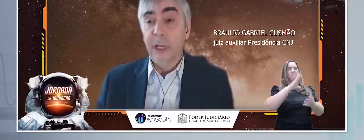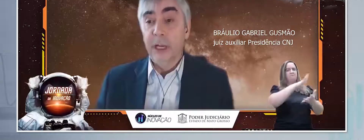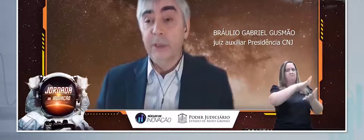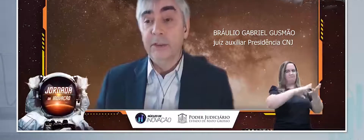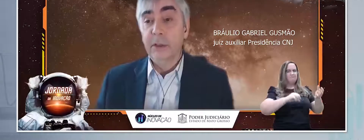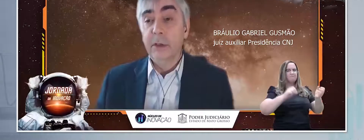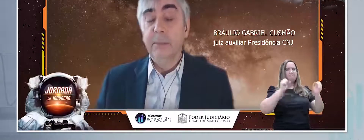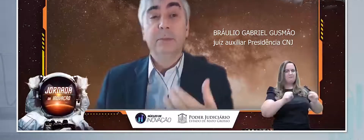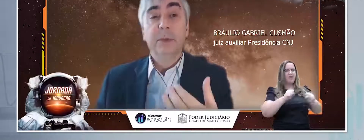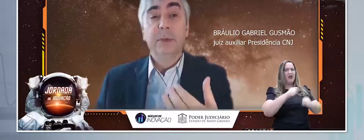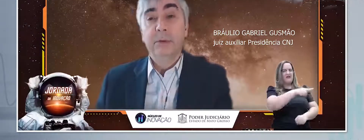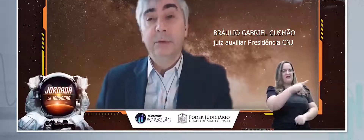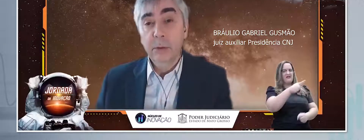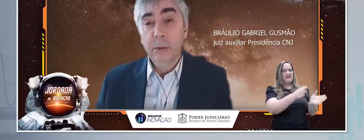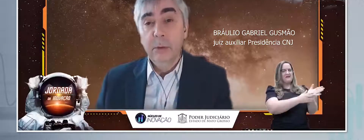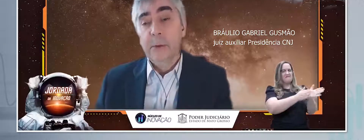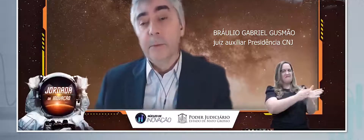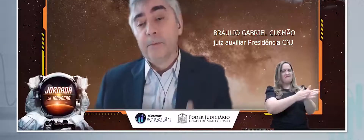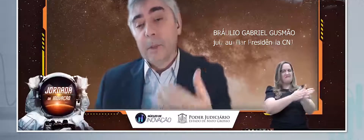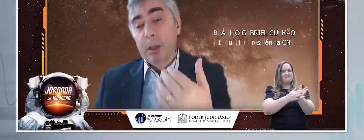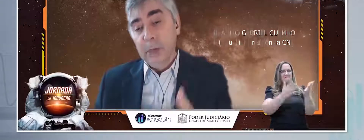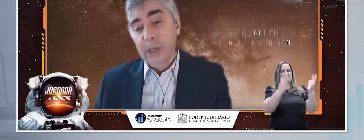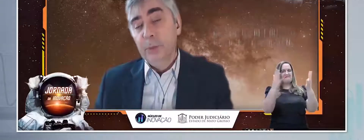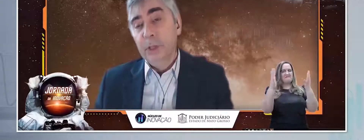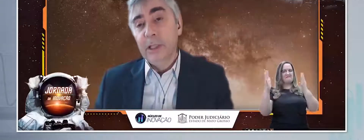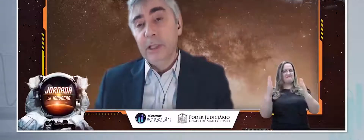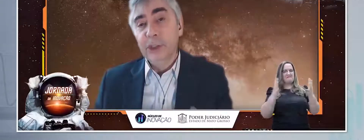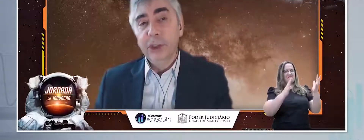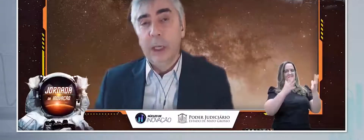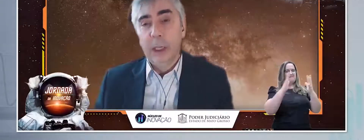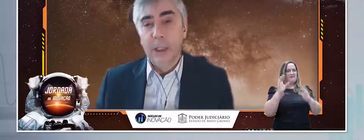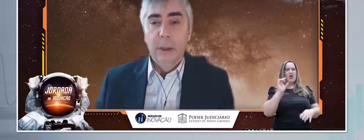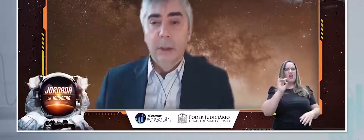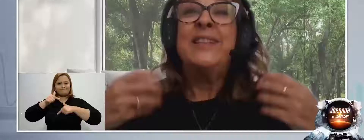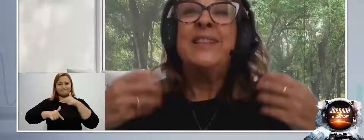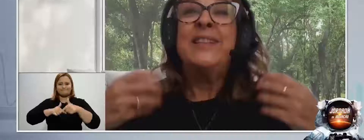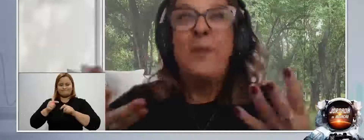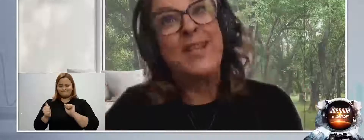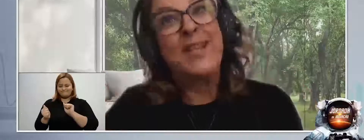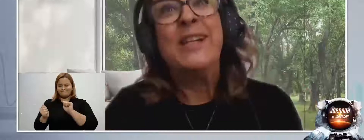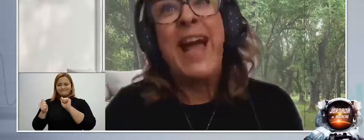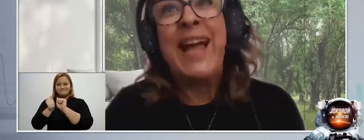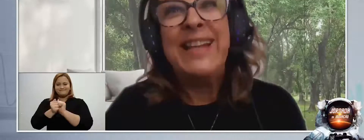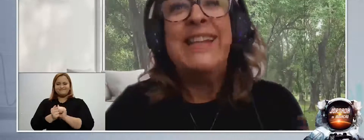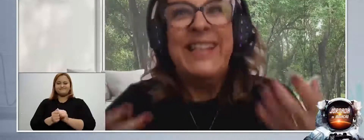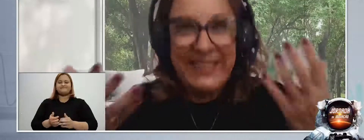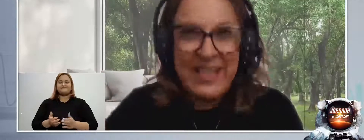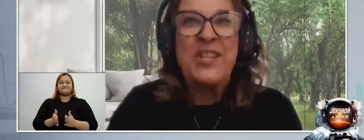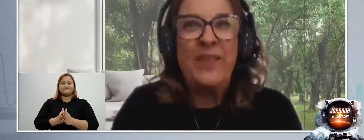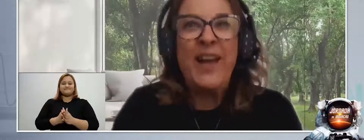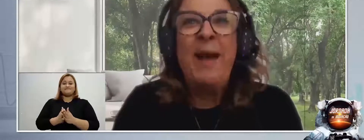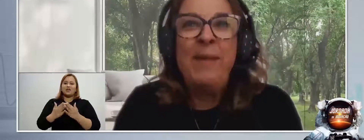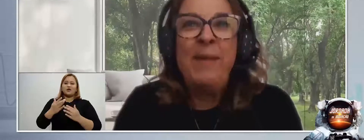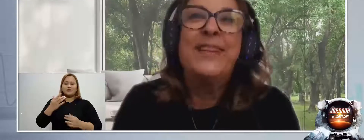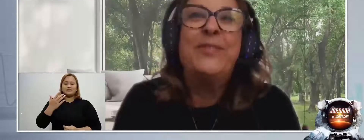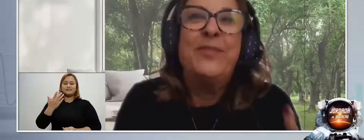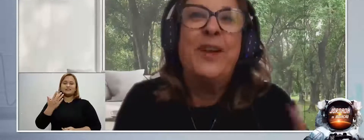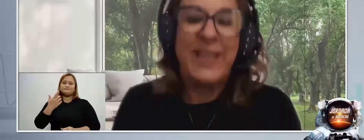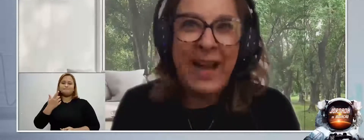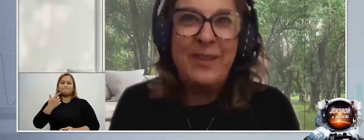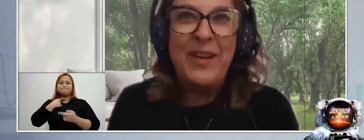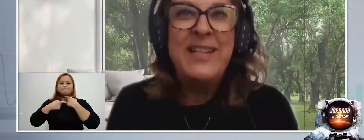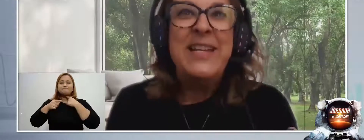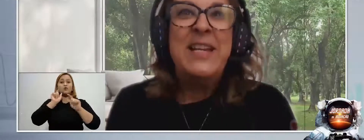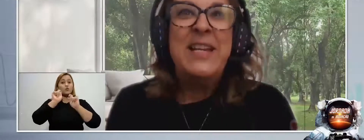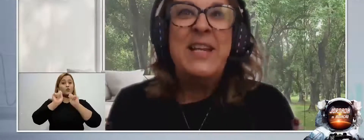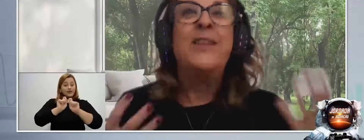vocês estão de parabéns, não apenas pelo evento, mas pela trajetória. Espero que essa jornada seja a ferramenta que